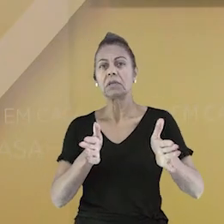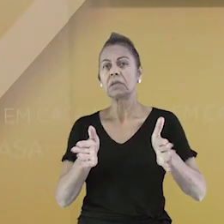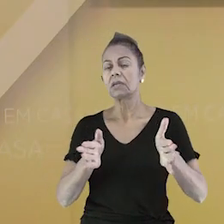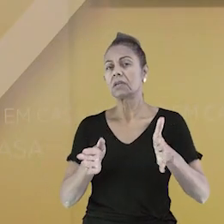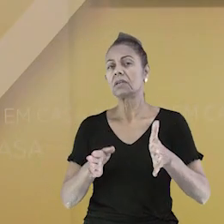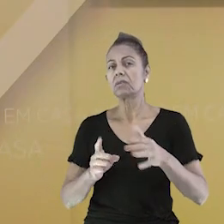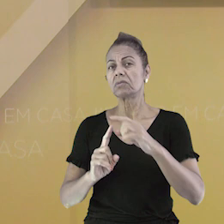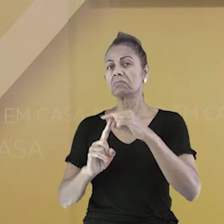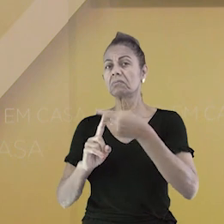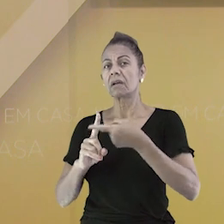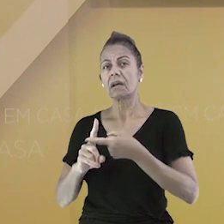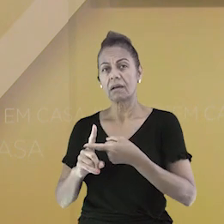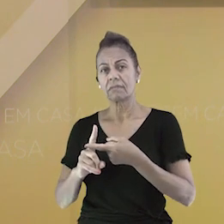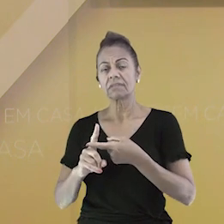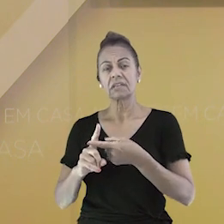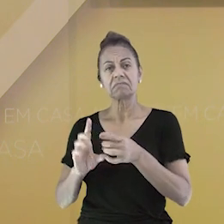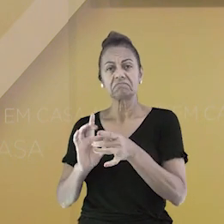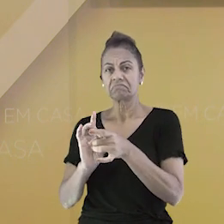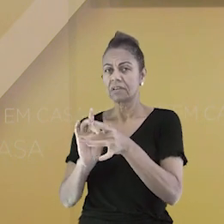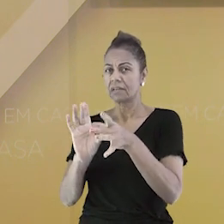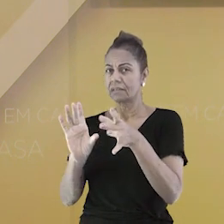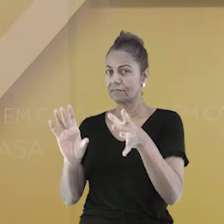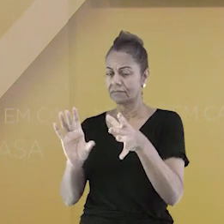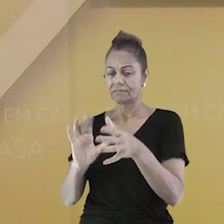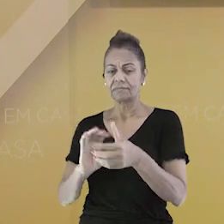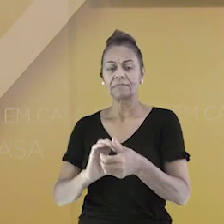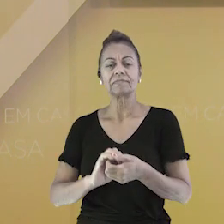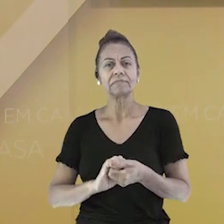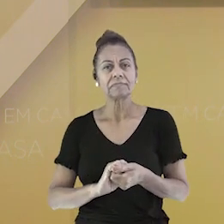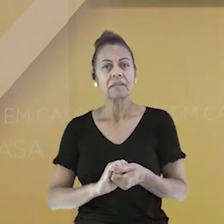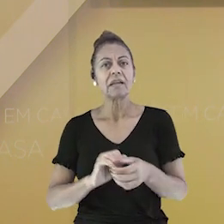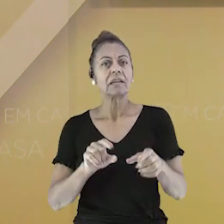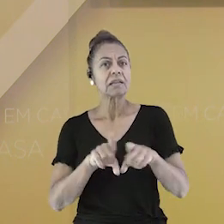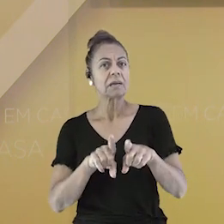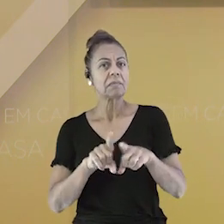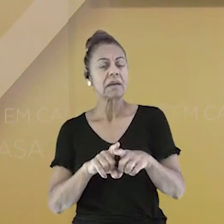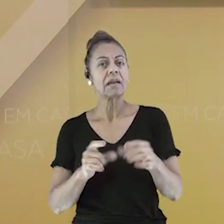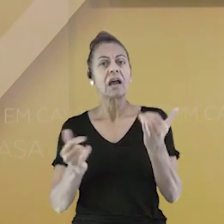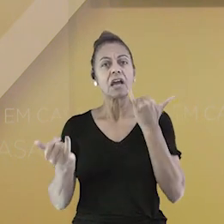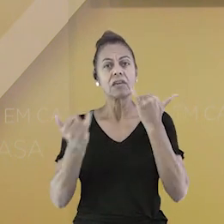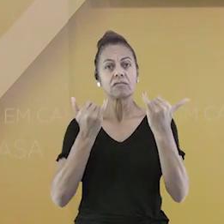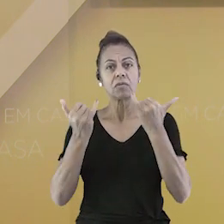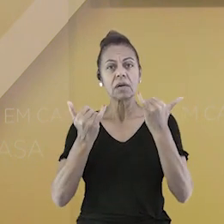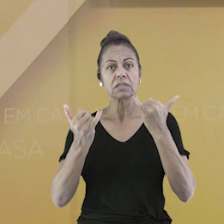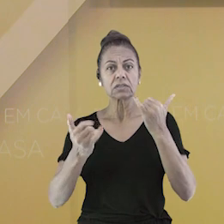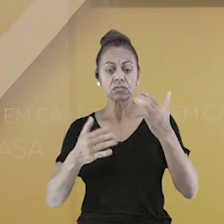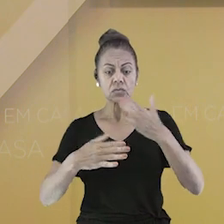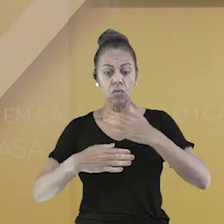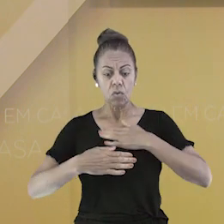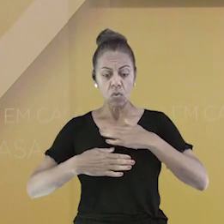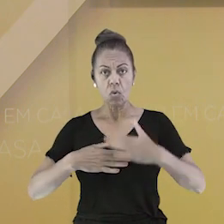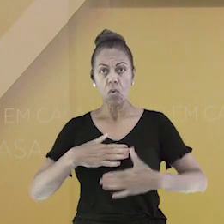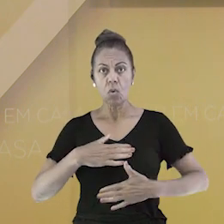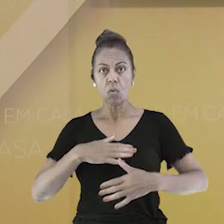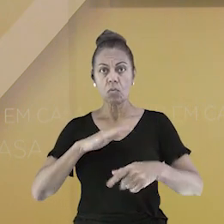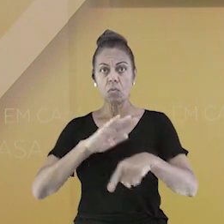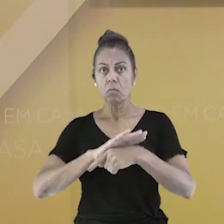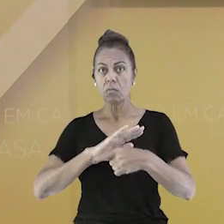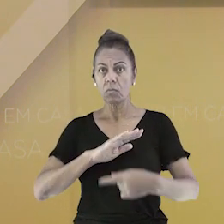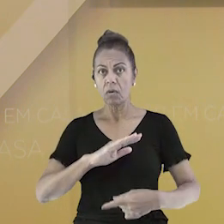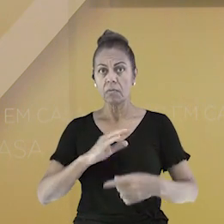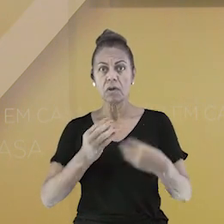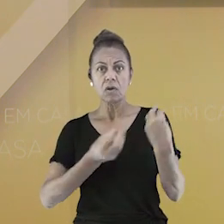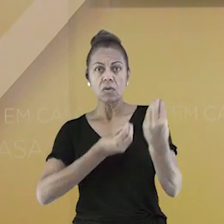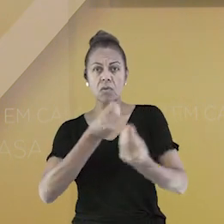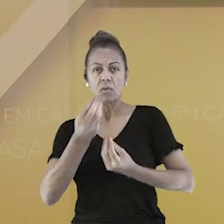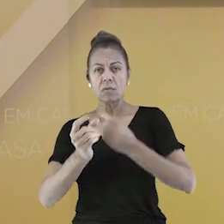consideram adequado gerá-los. A declaração também assegura o direito às informações sobre o próprio corpo e sobre